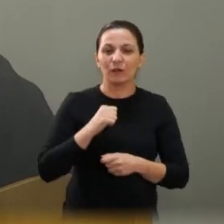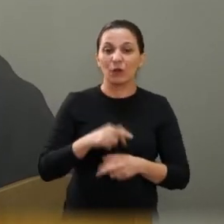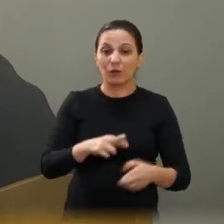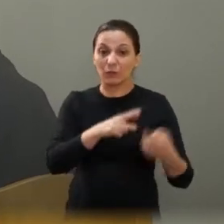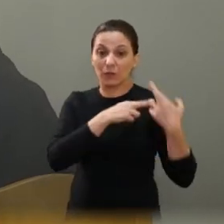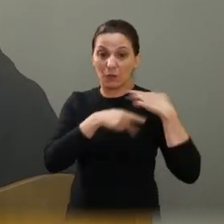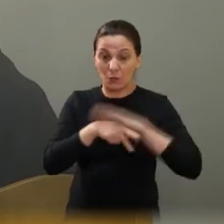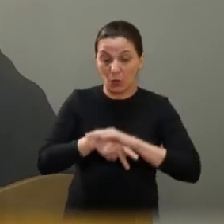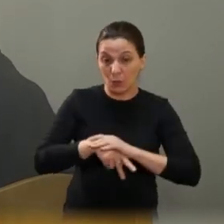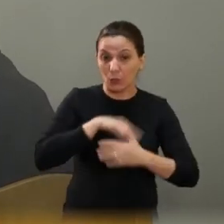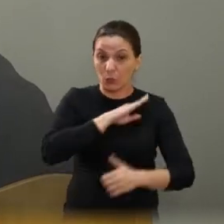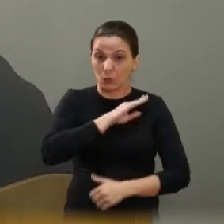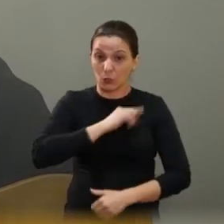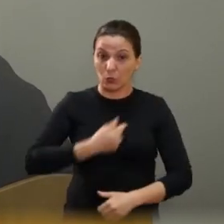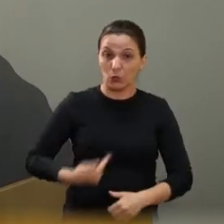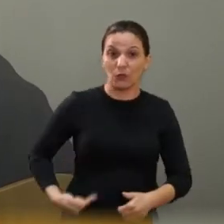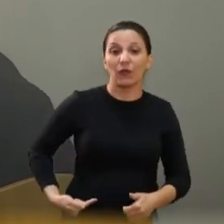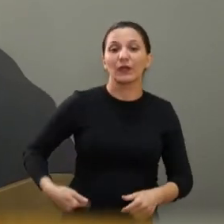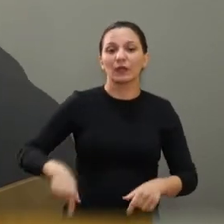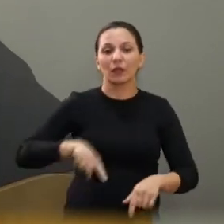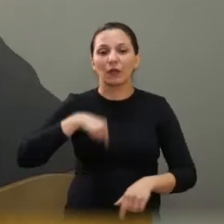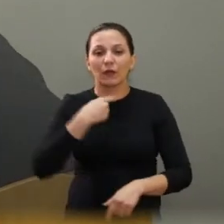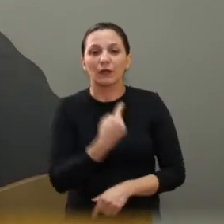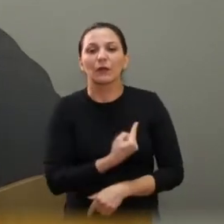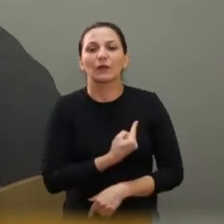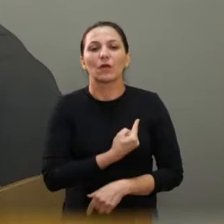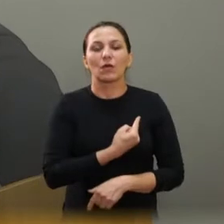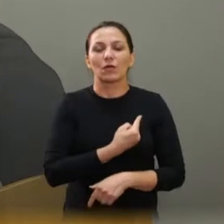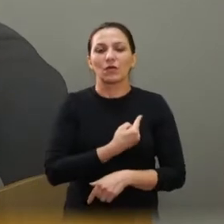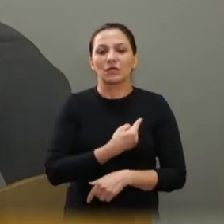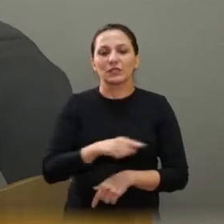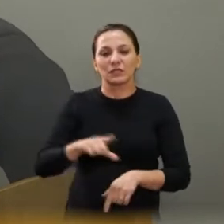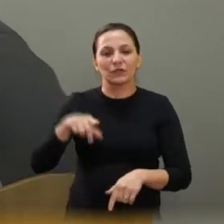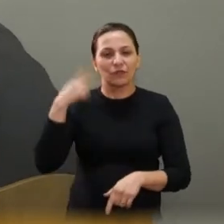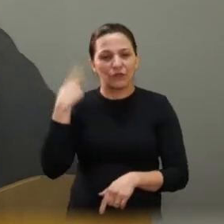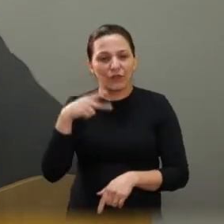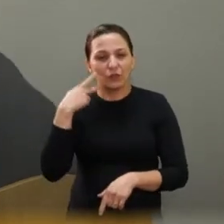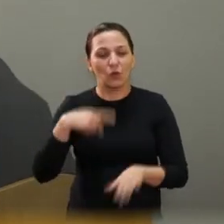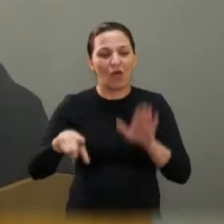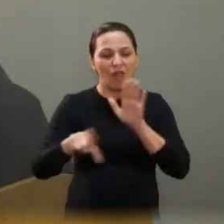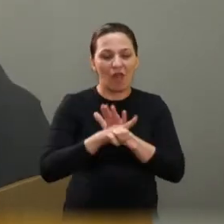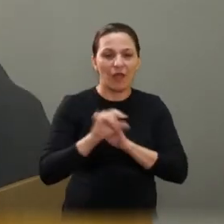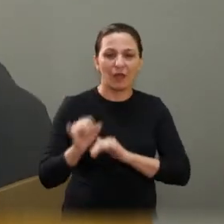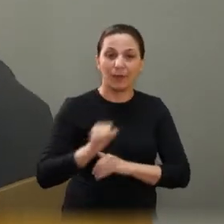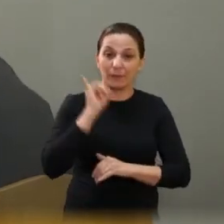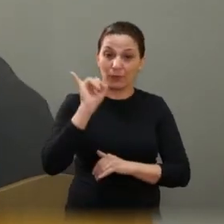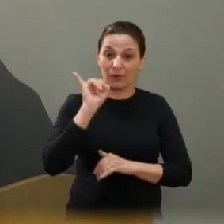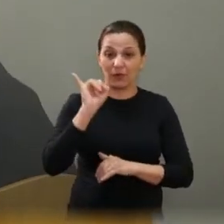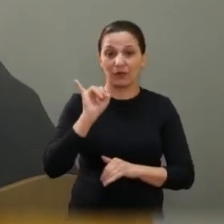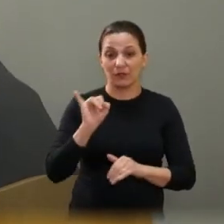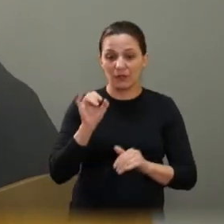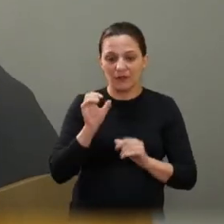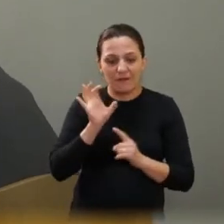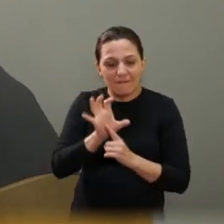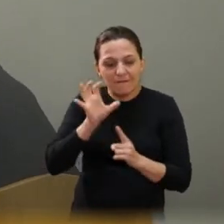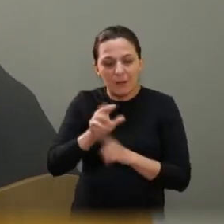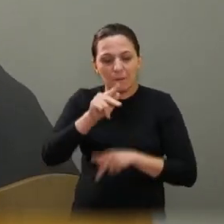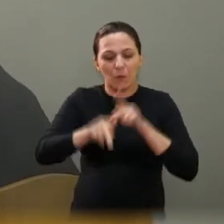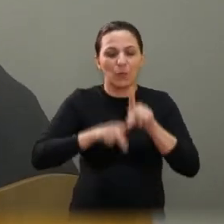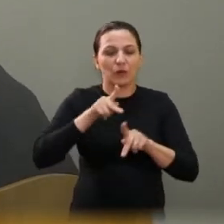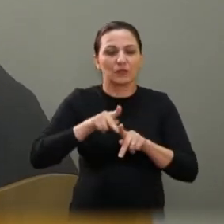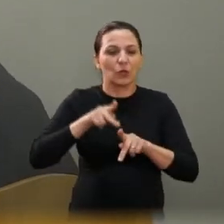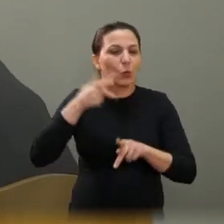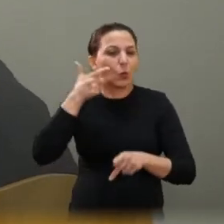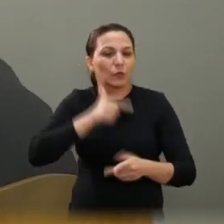responsabilidade do poder público e nós como agentes públicos fechamos e botar leis importantes que afetam sim a vida da nossa